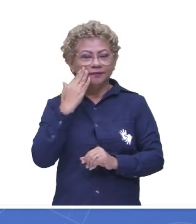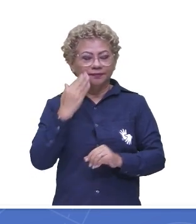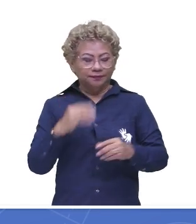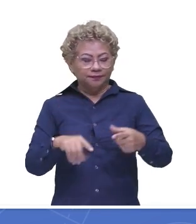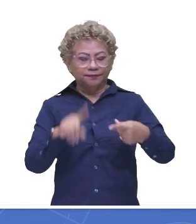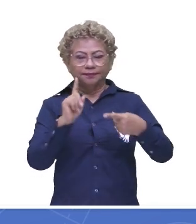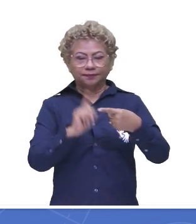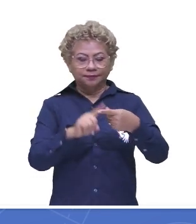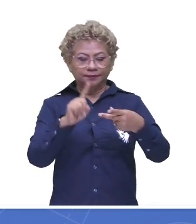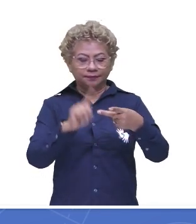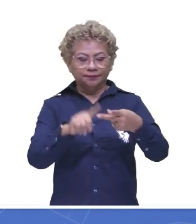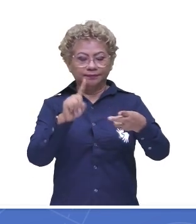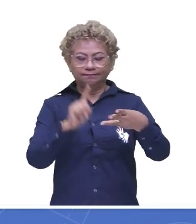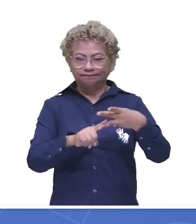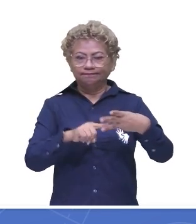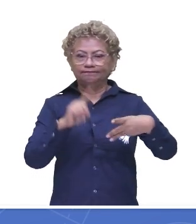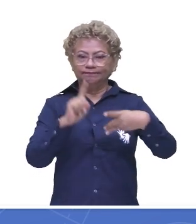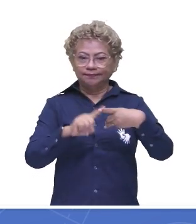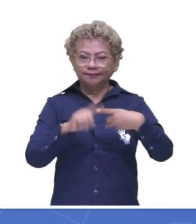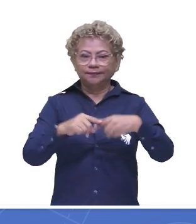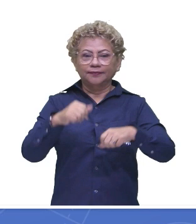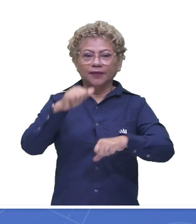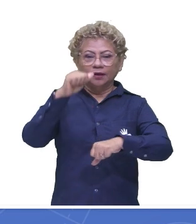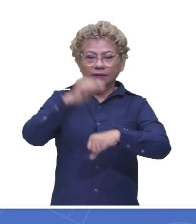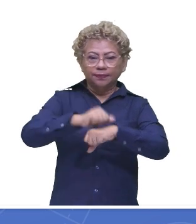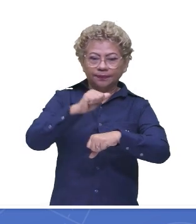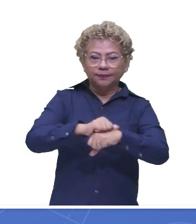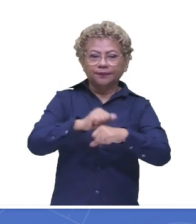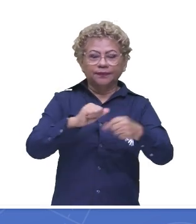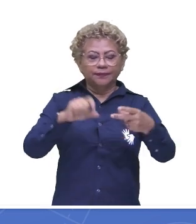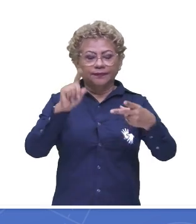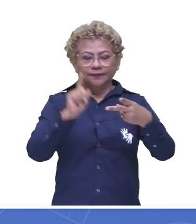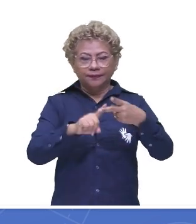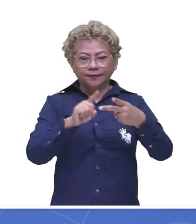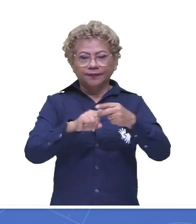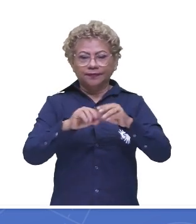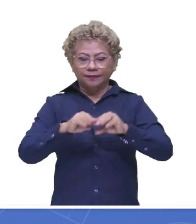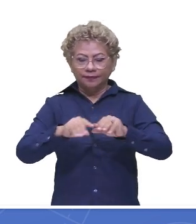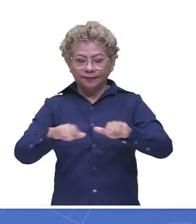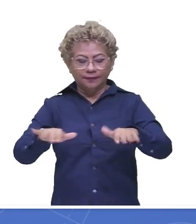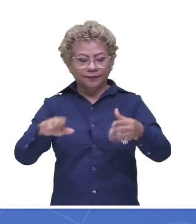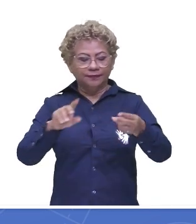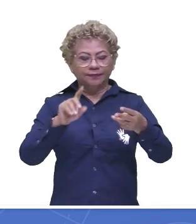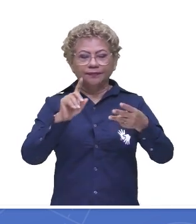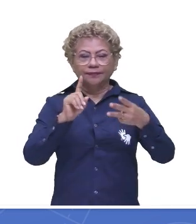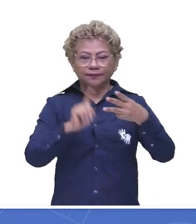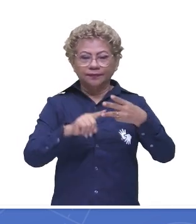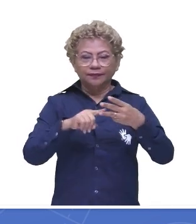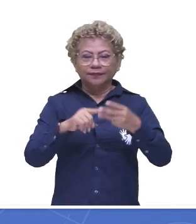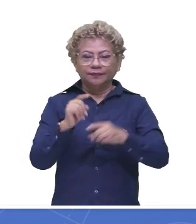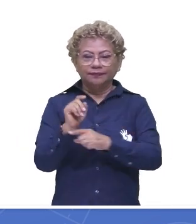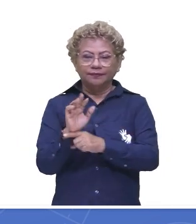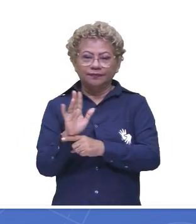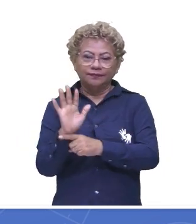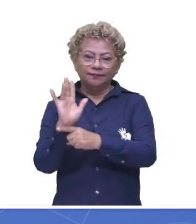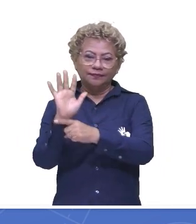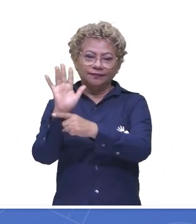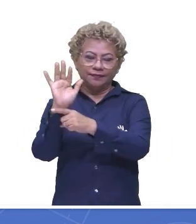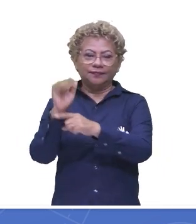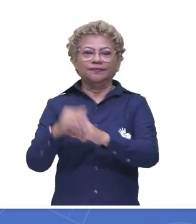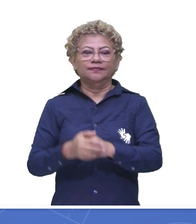estados físicos: o sólido, o líquido e o gasoso. O sólido, ele tem a estrutura bem organizada e